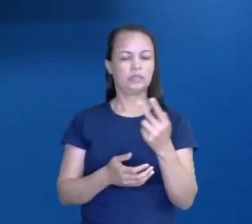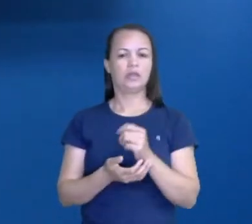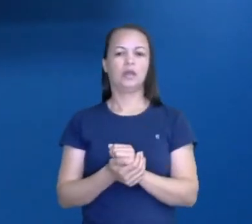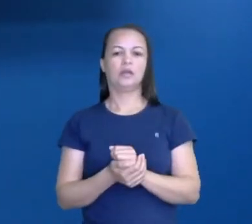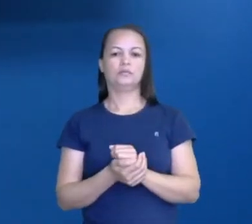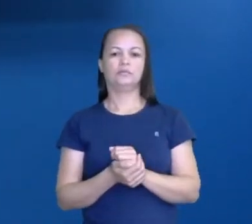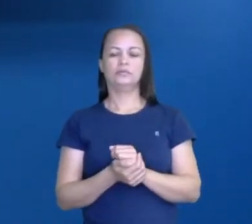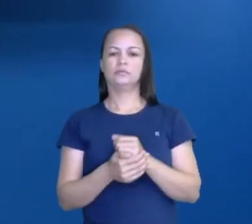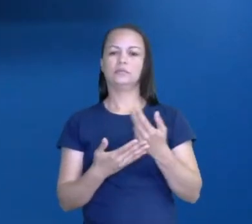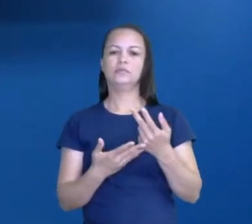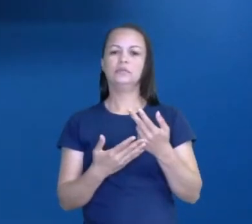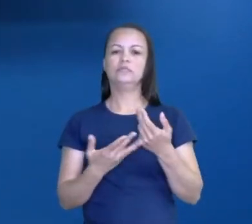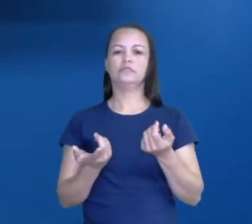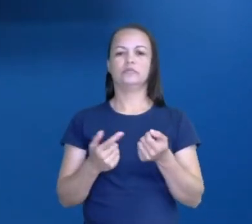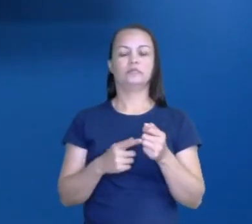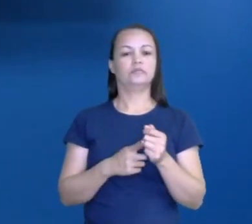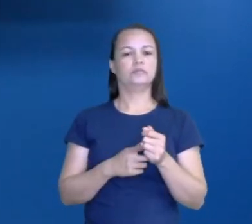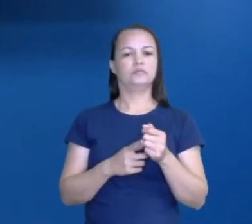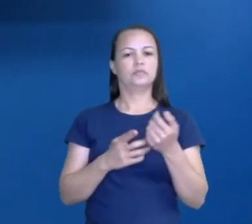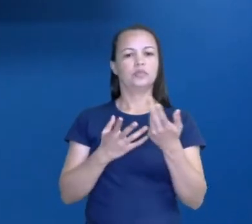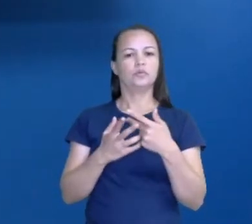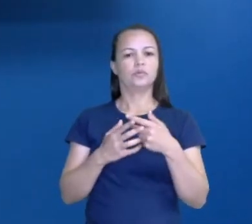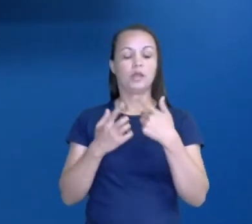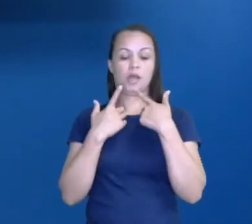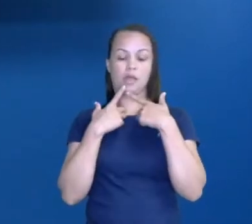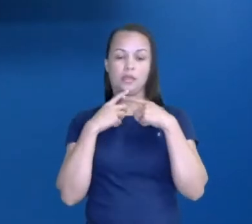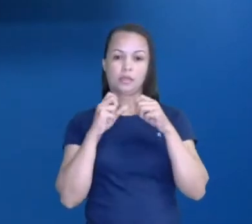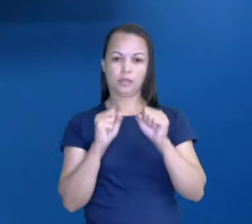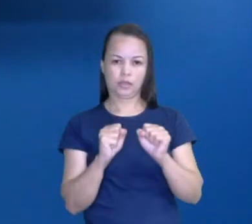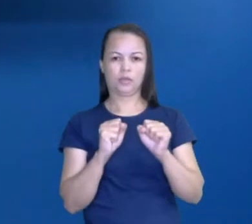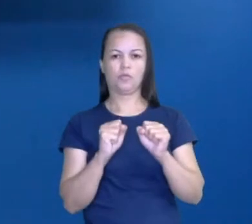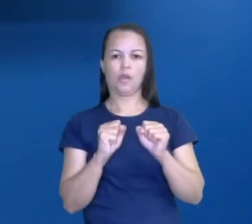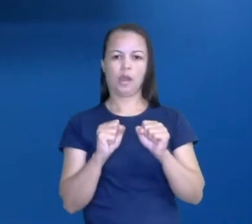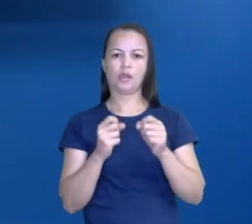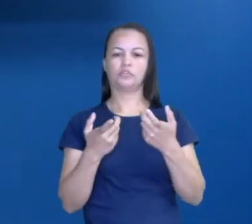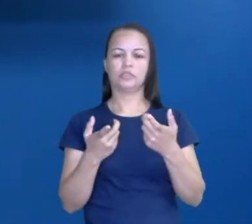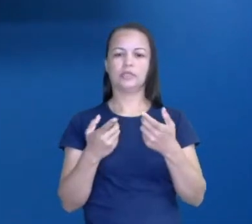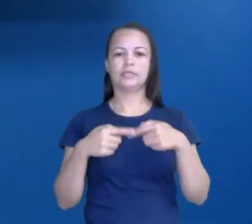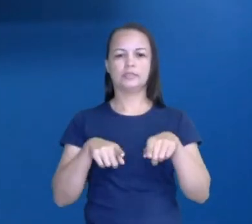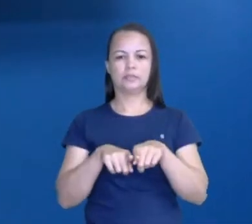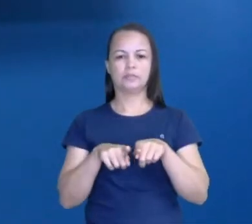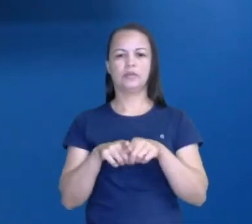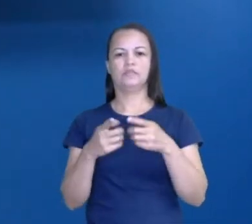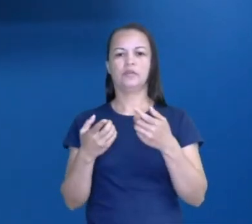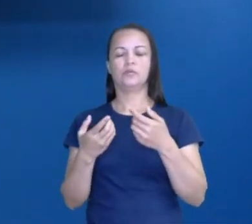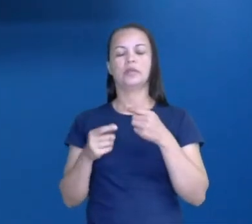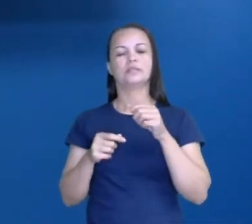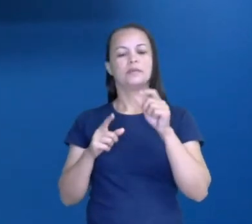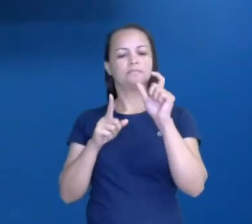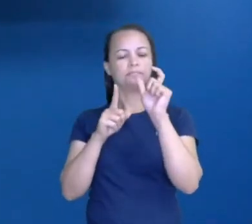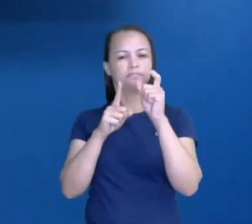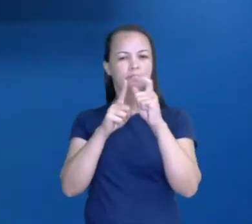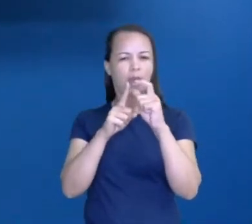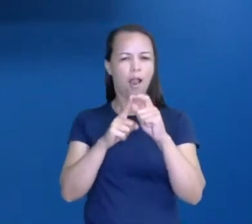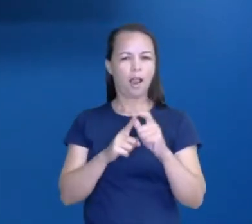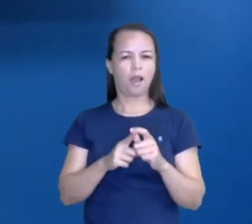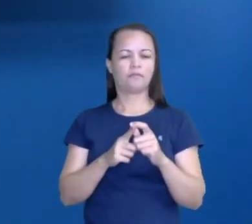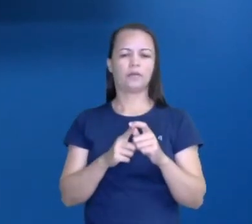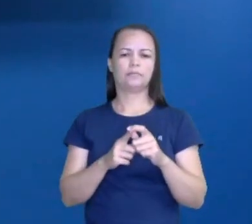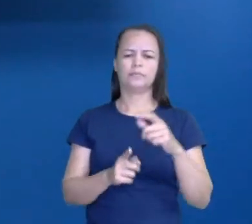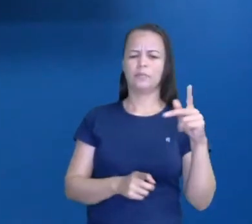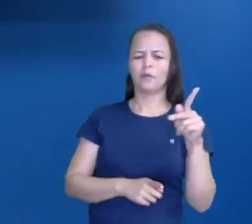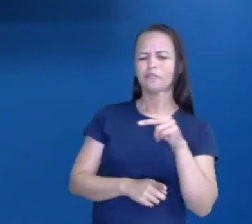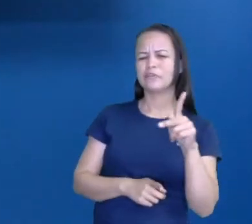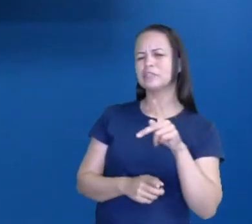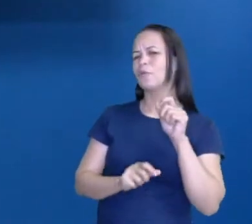de linguagens e figura de palavras, certo, gente? Mas, professor, o que é isso? Vamos